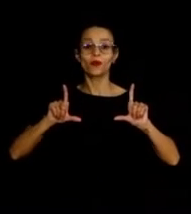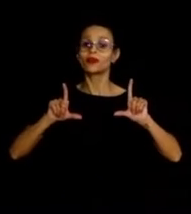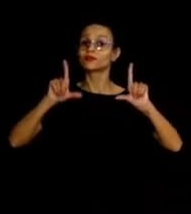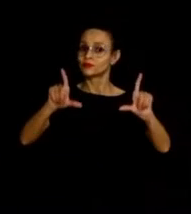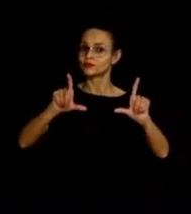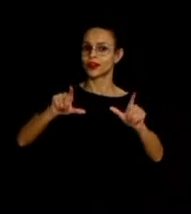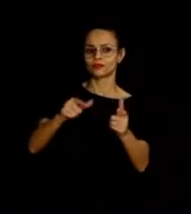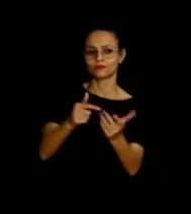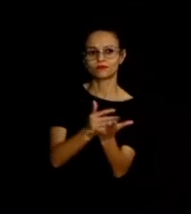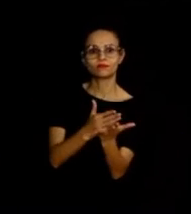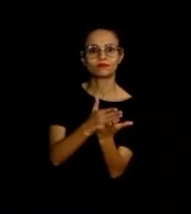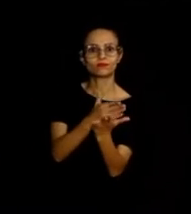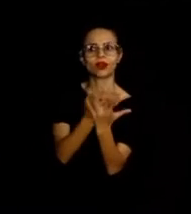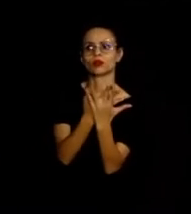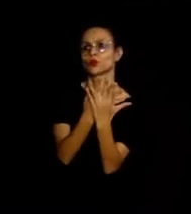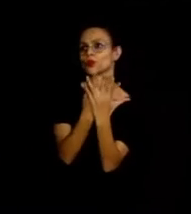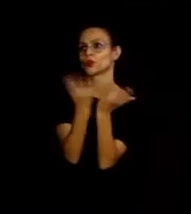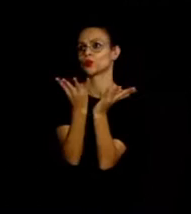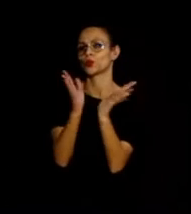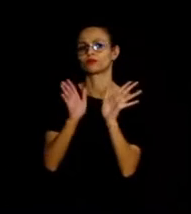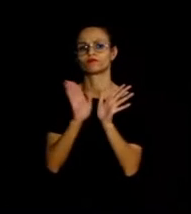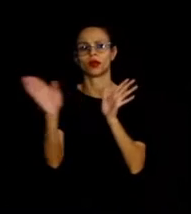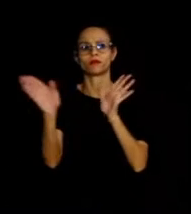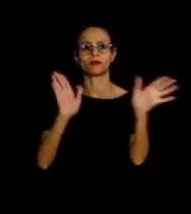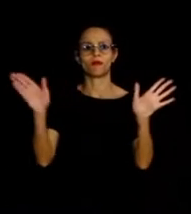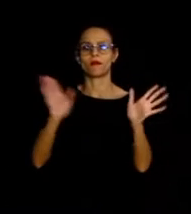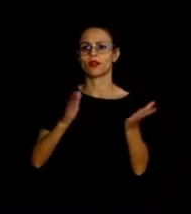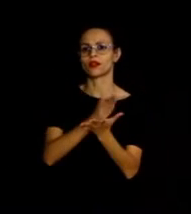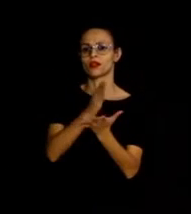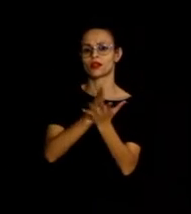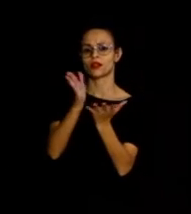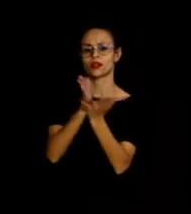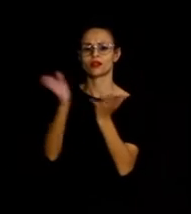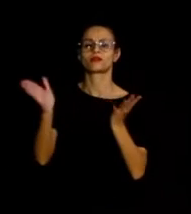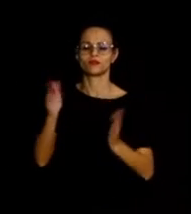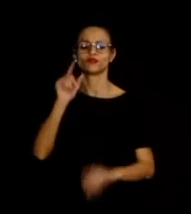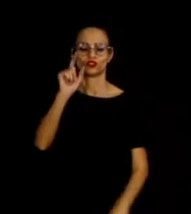um leque muito muito muito grande de